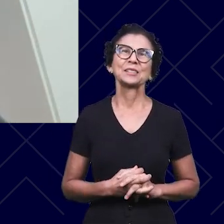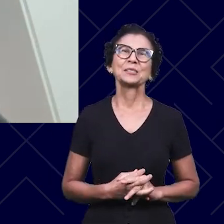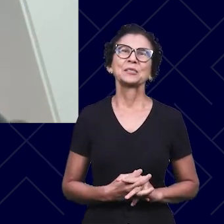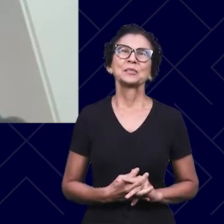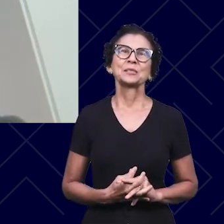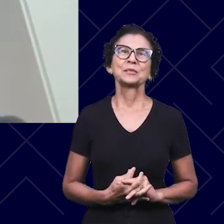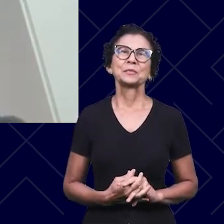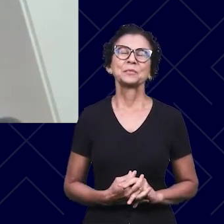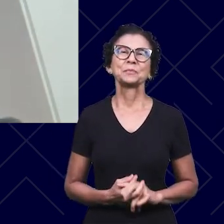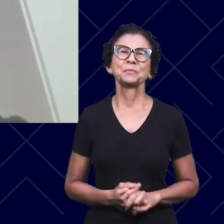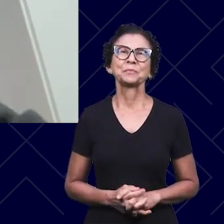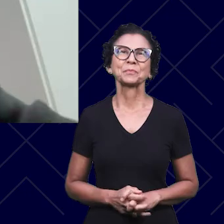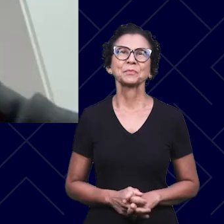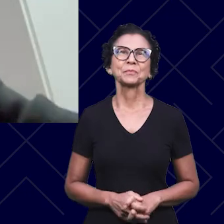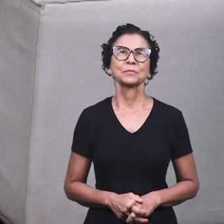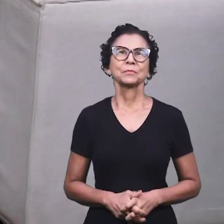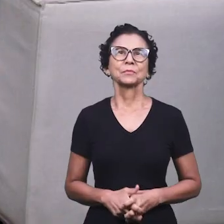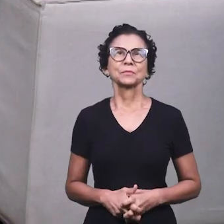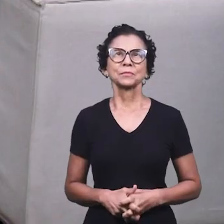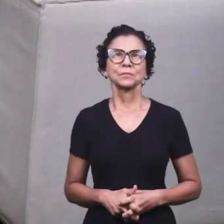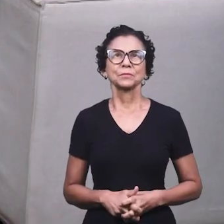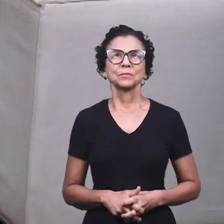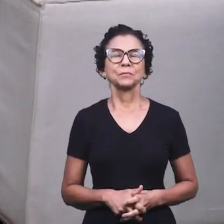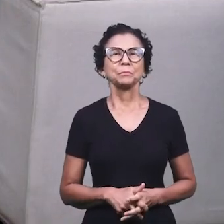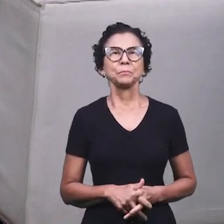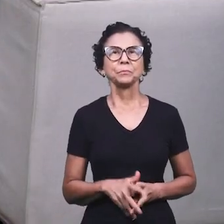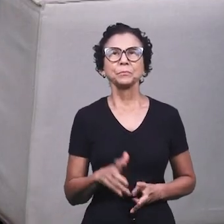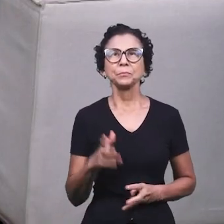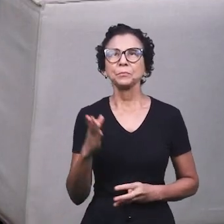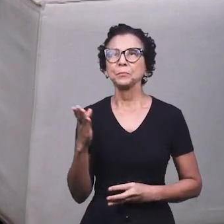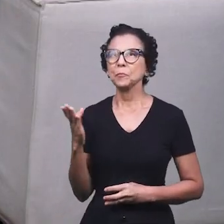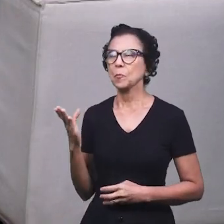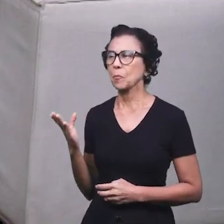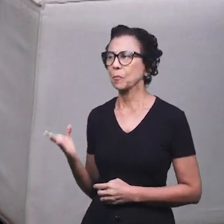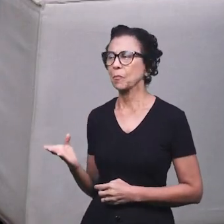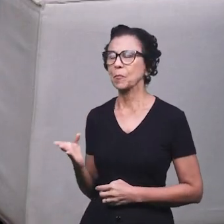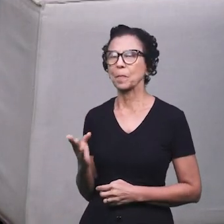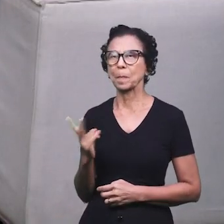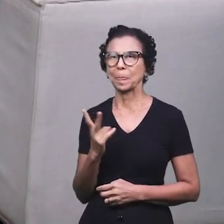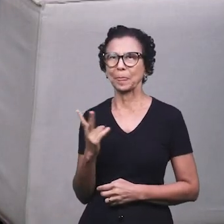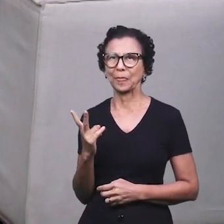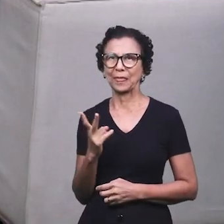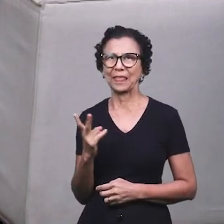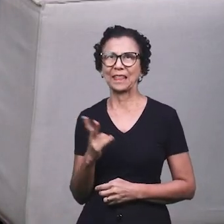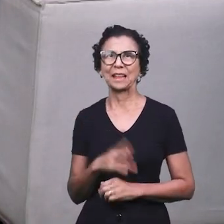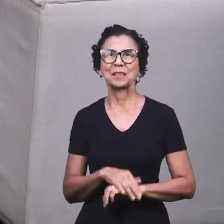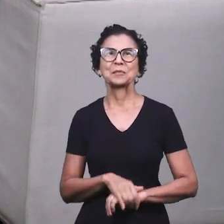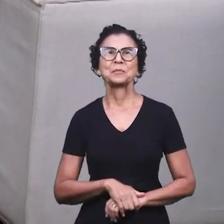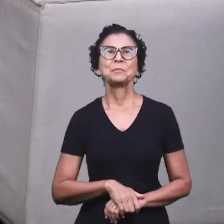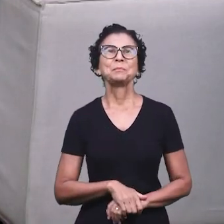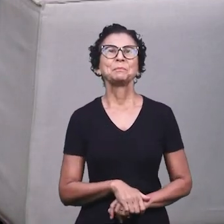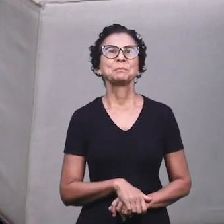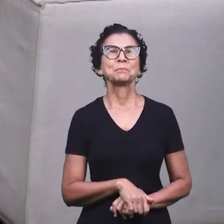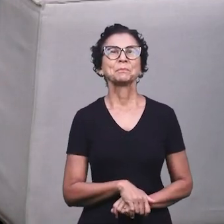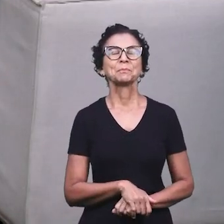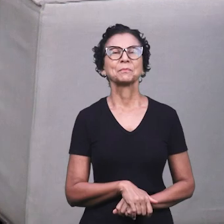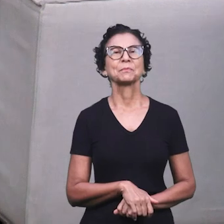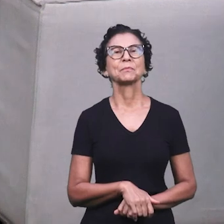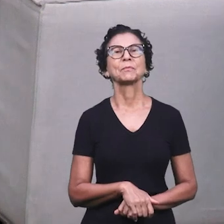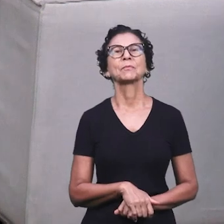né, separando já um ambiente dentro de casa. Vamos voltar aqui para o estúdio, né, com a Ana Paula e a Neide que estão